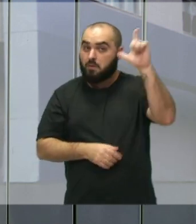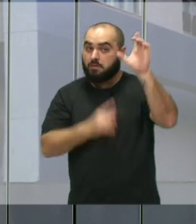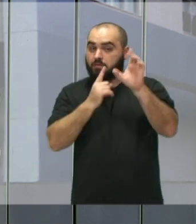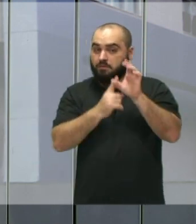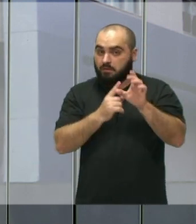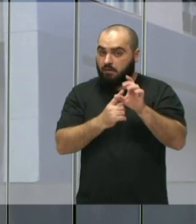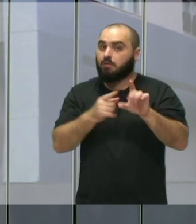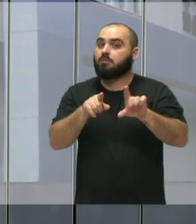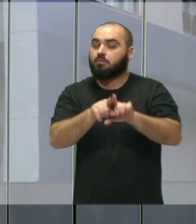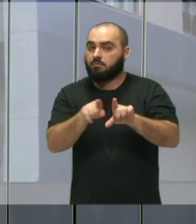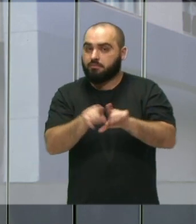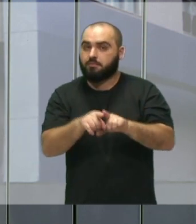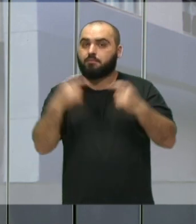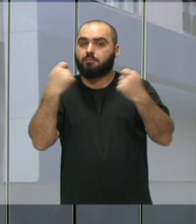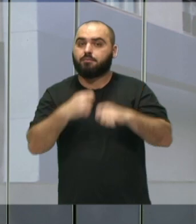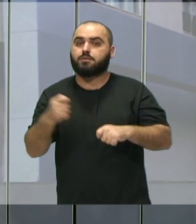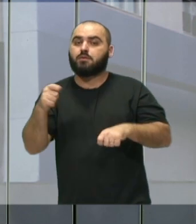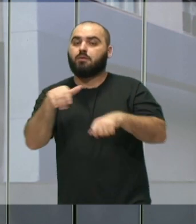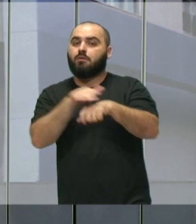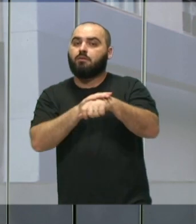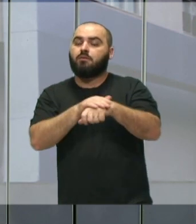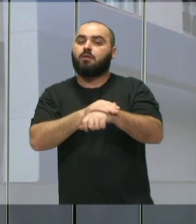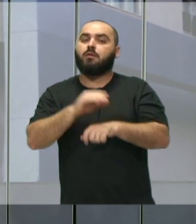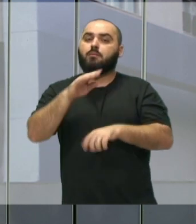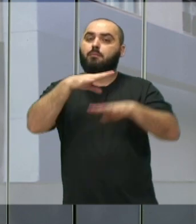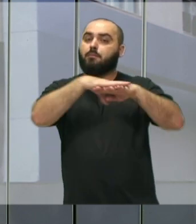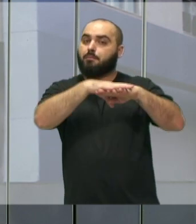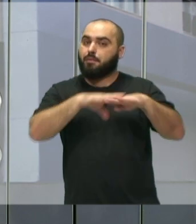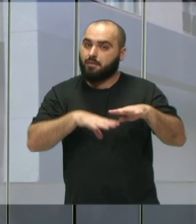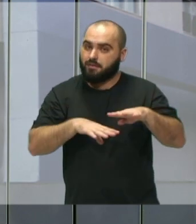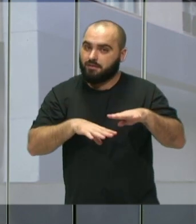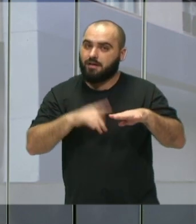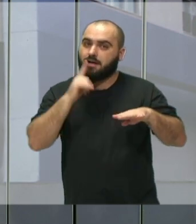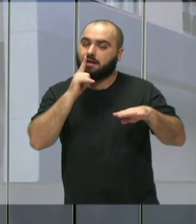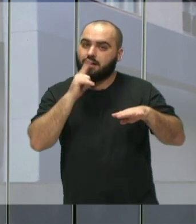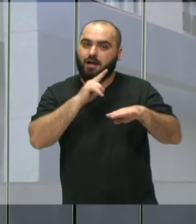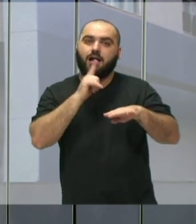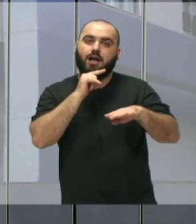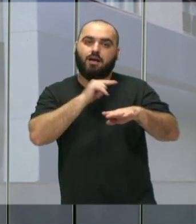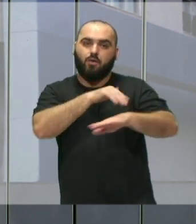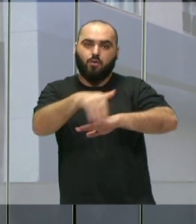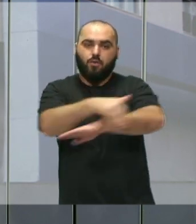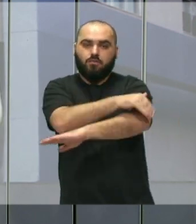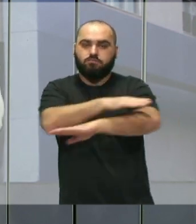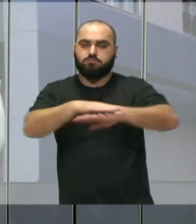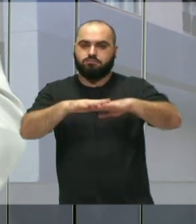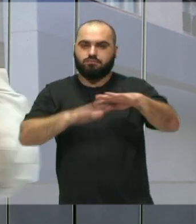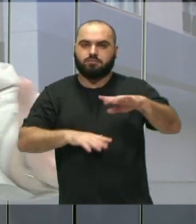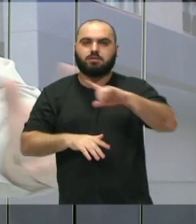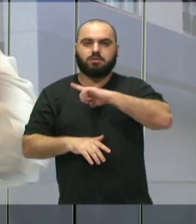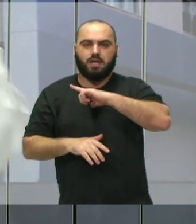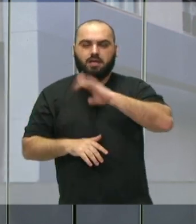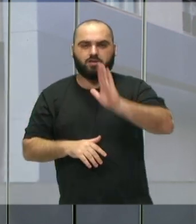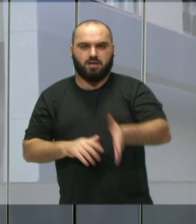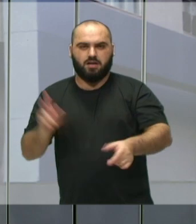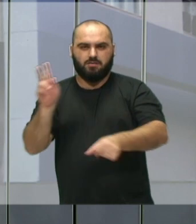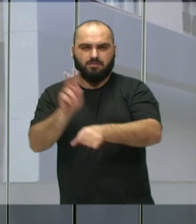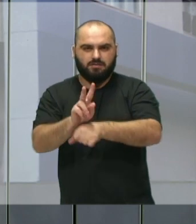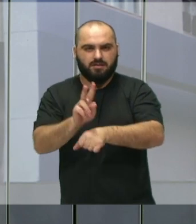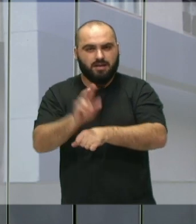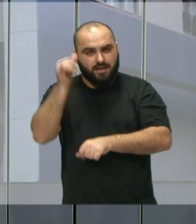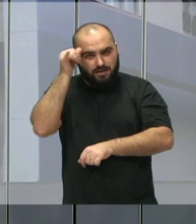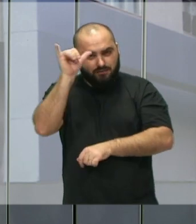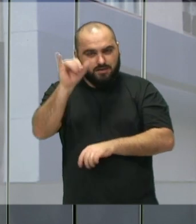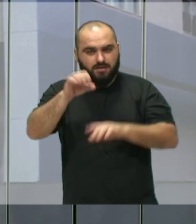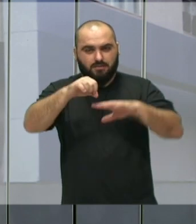nós temos que debater as bocas de lobo, tá? Cidades que já trabalham com aquela rede de proteção que evita que